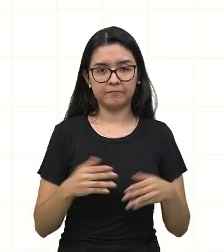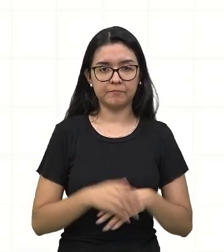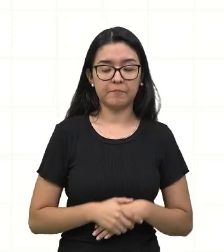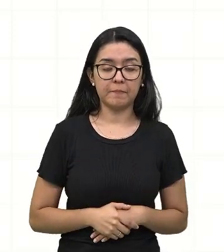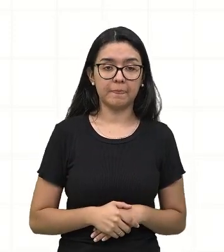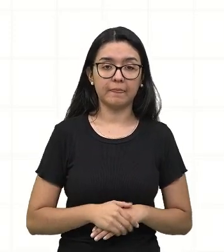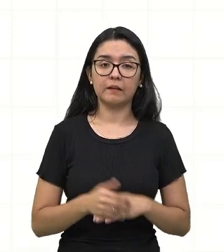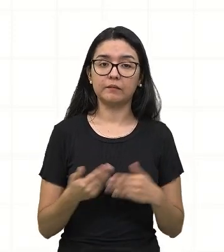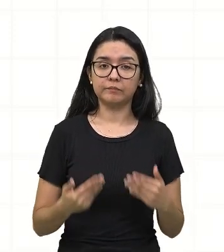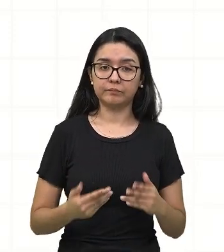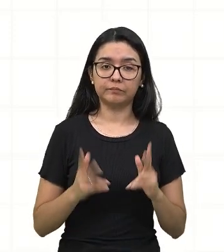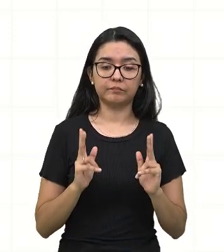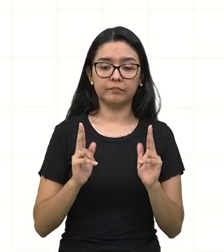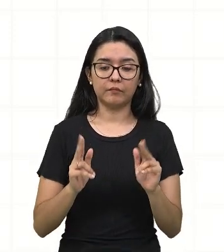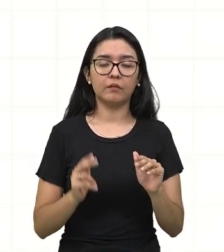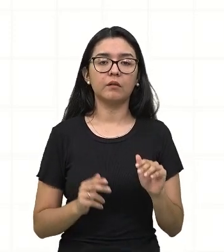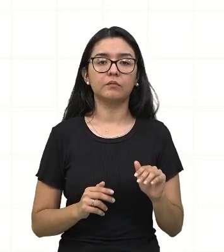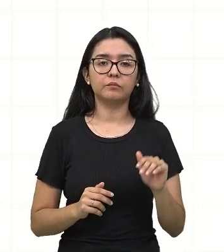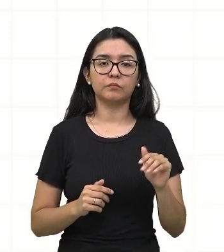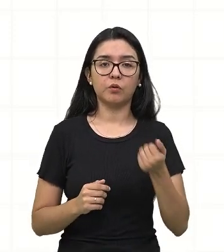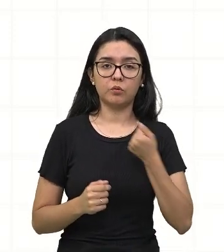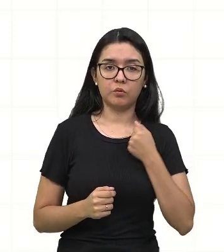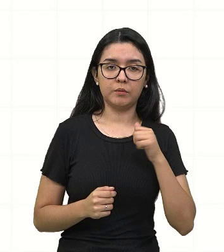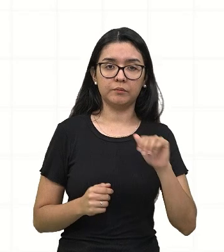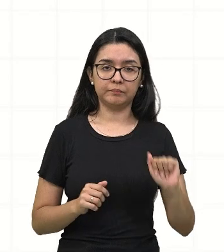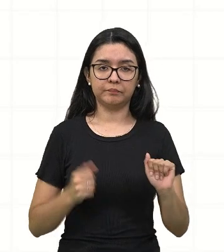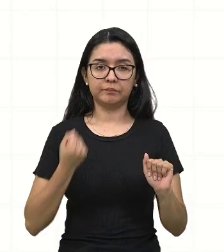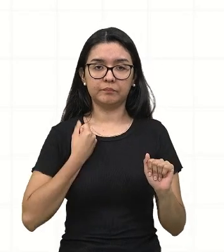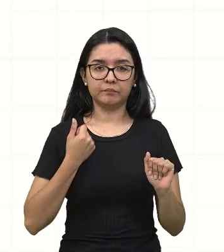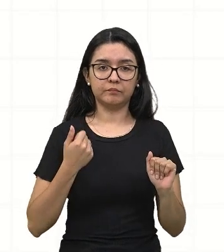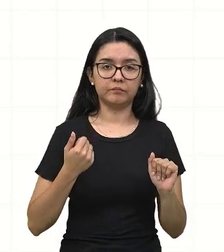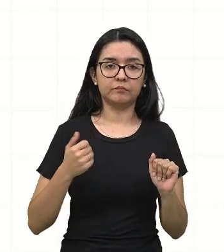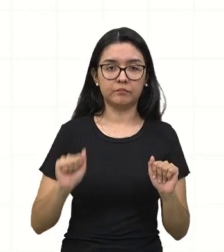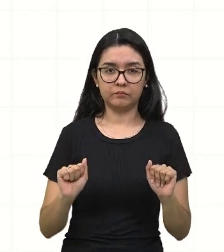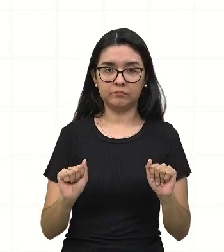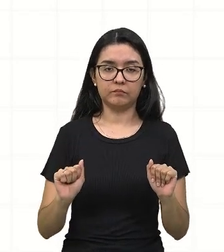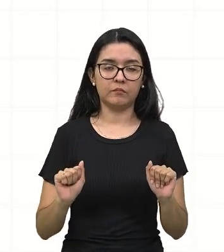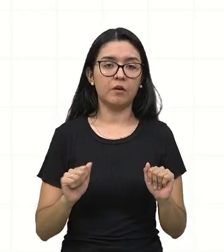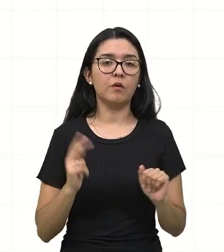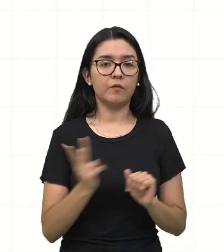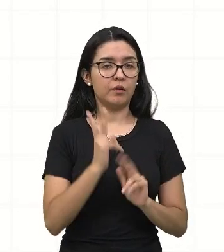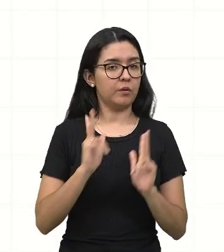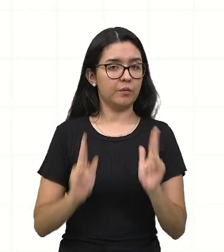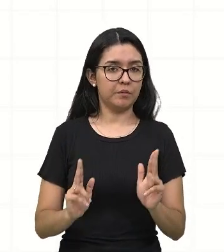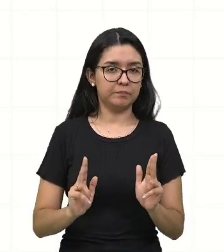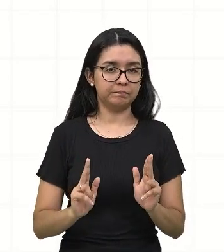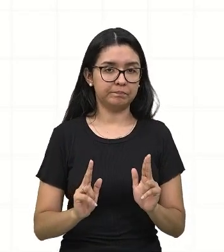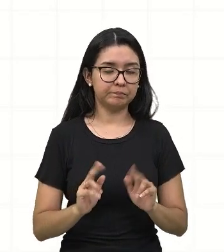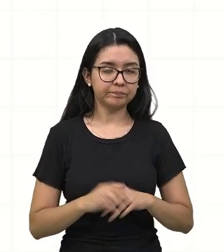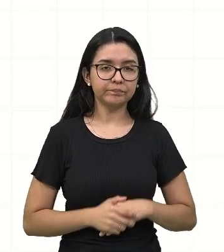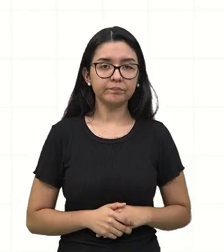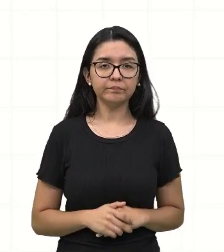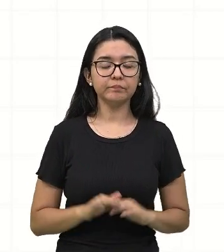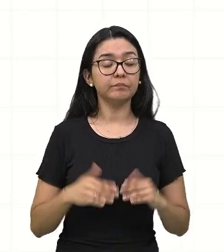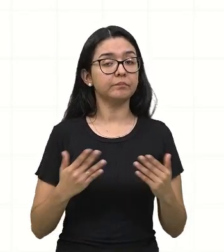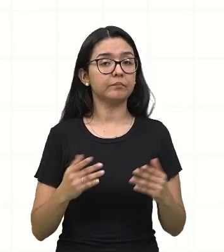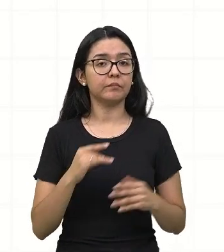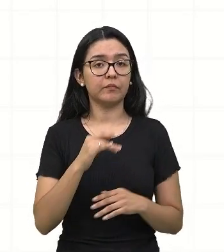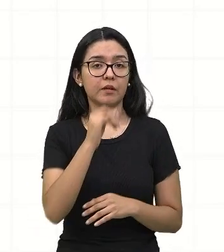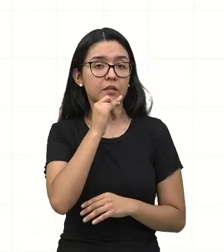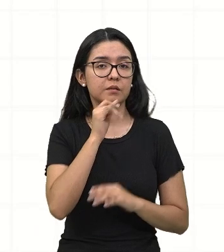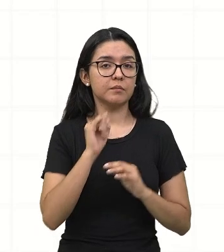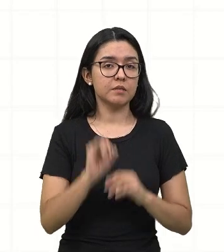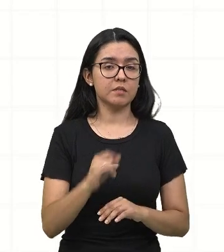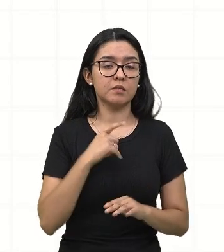igualdade matemática, os dois lados representam o mesmo valor. Quer dizer que, se adicionarmos